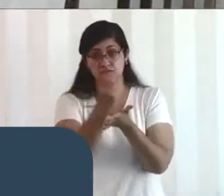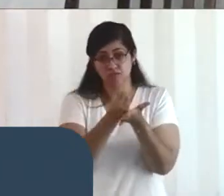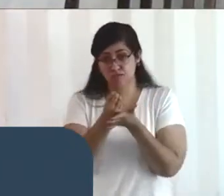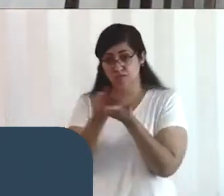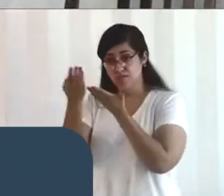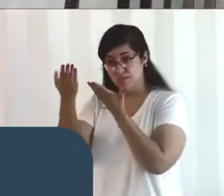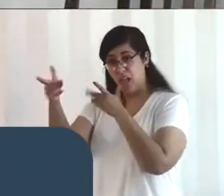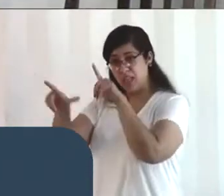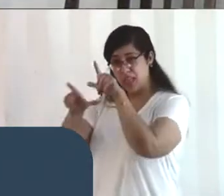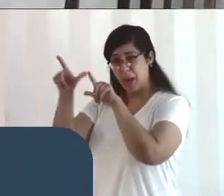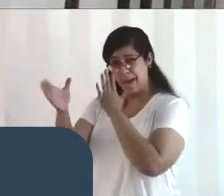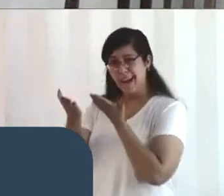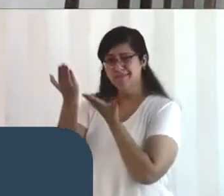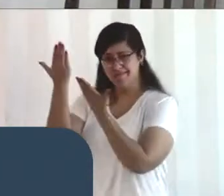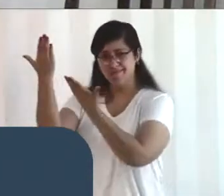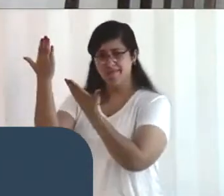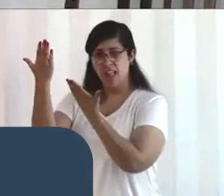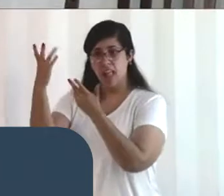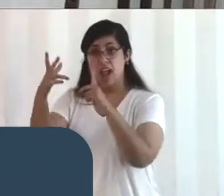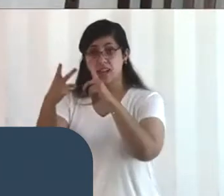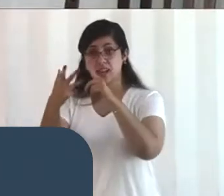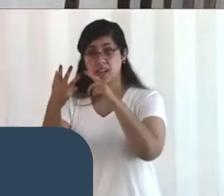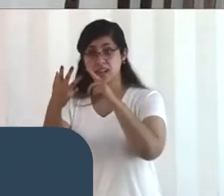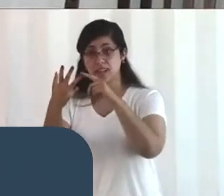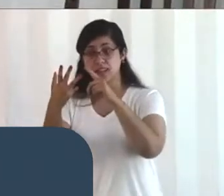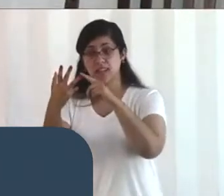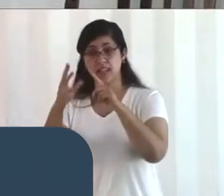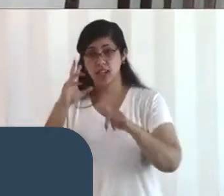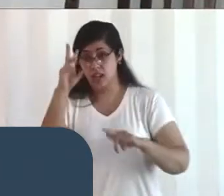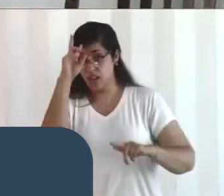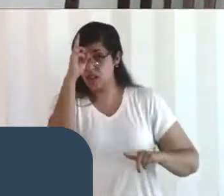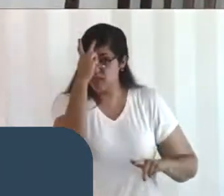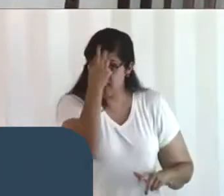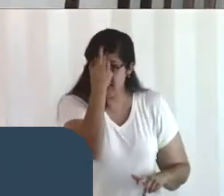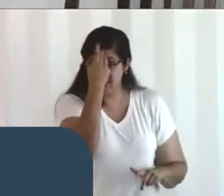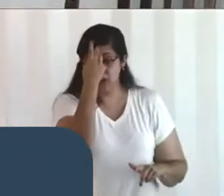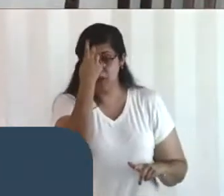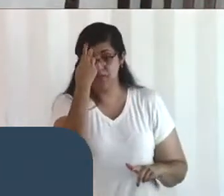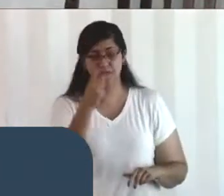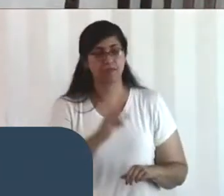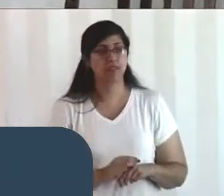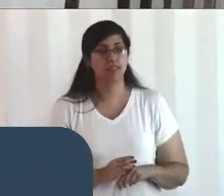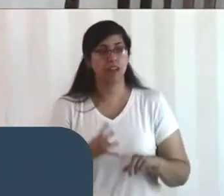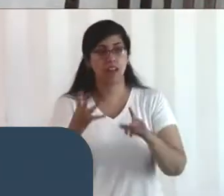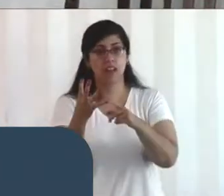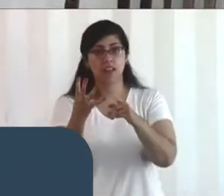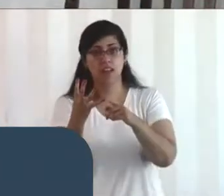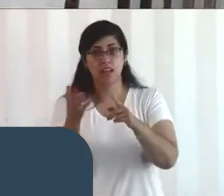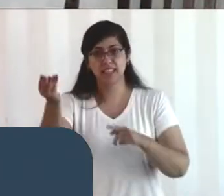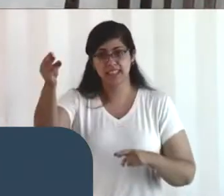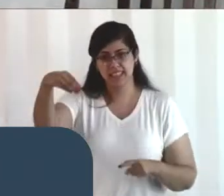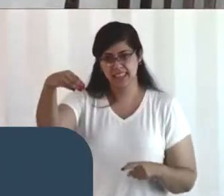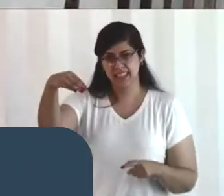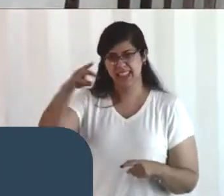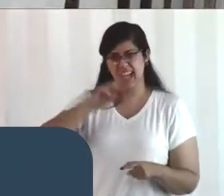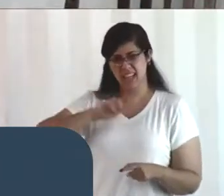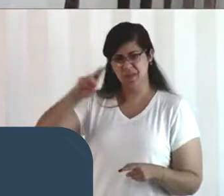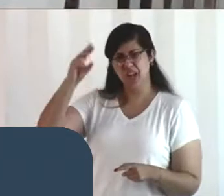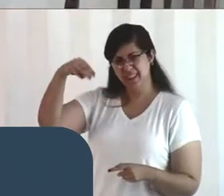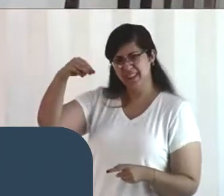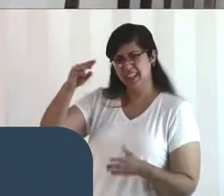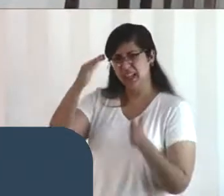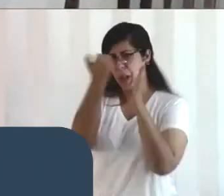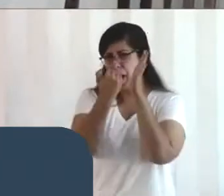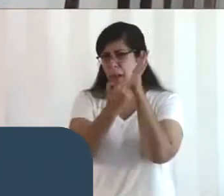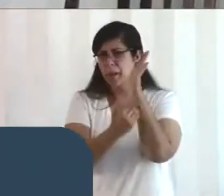na conversão dos escolhidos de Deus e na confirmação dos planos de Deus. Isso tudo